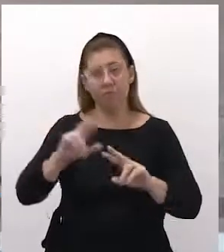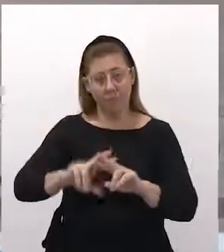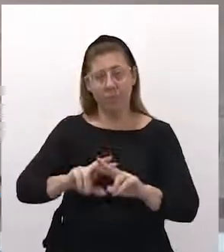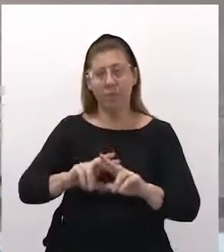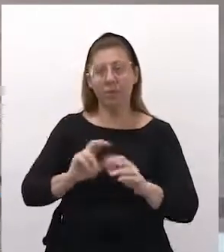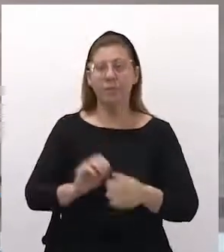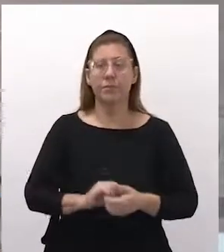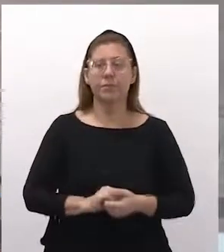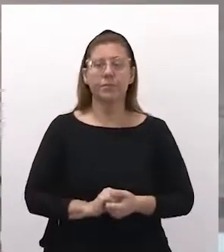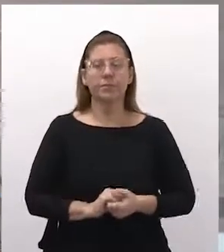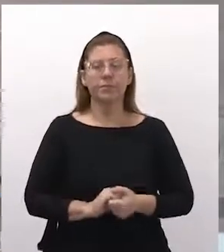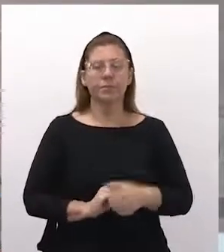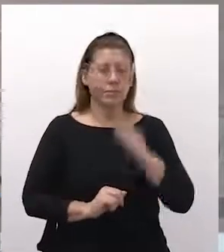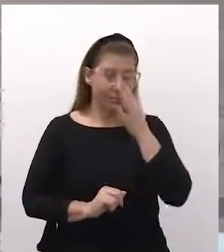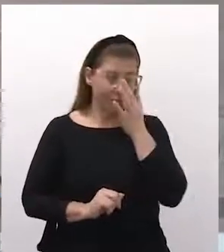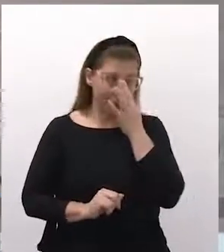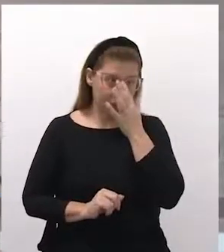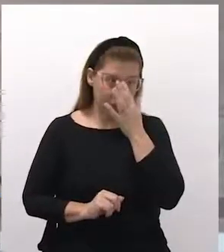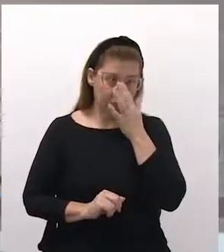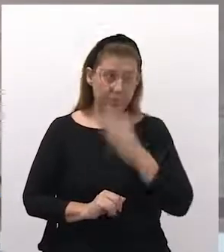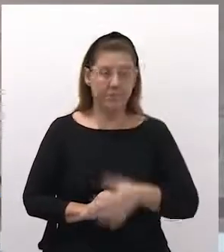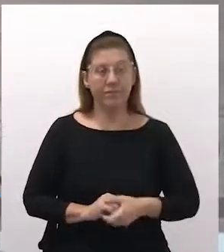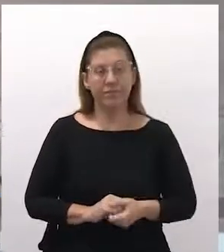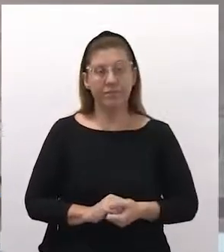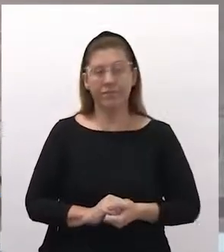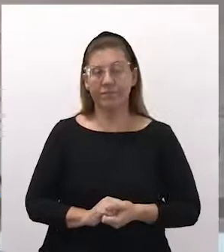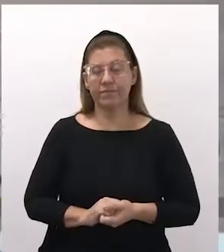É uma prisão, tá?